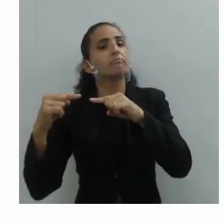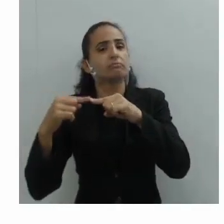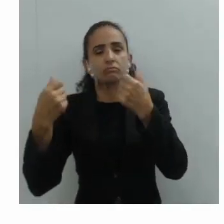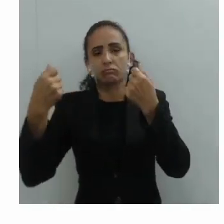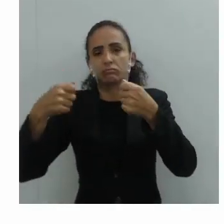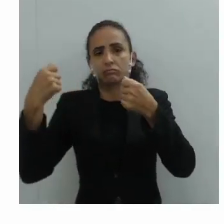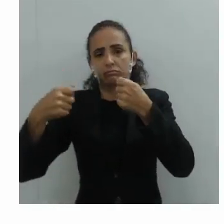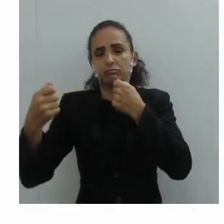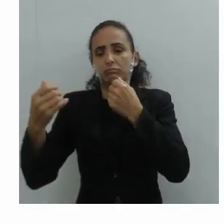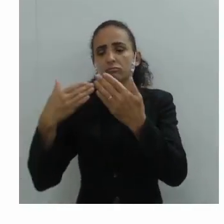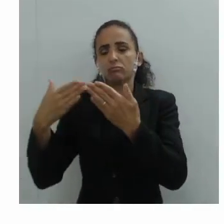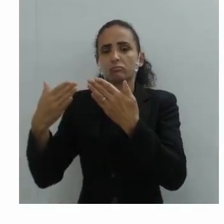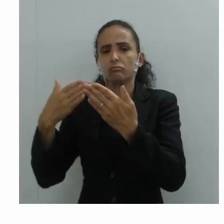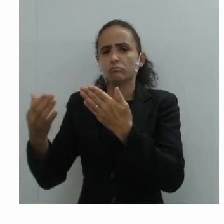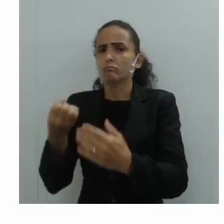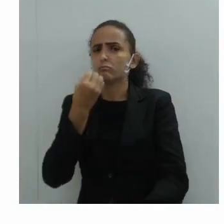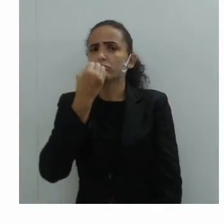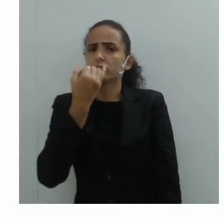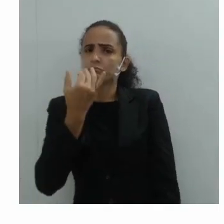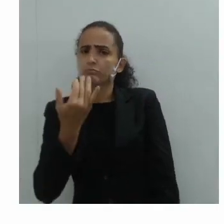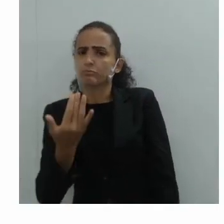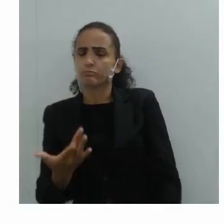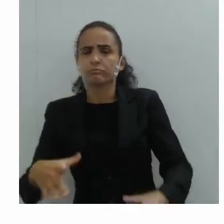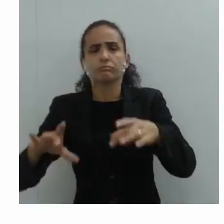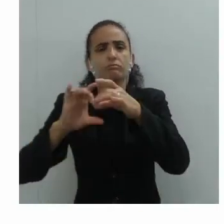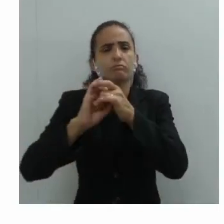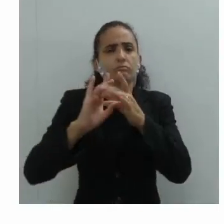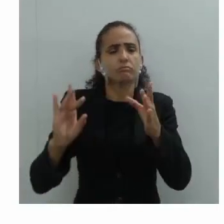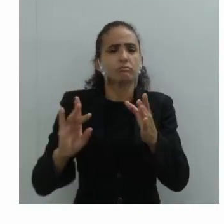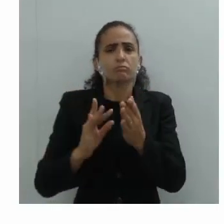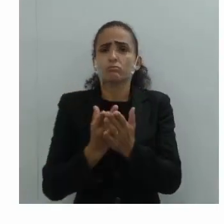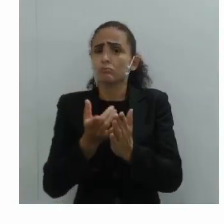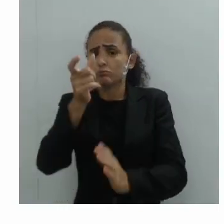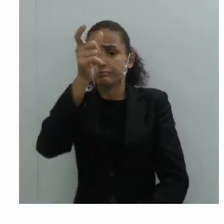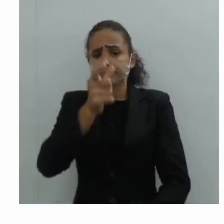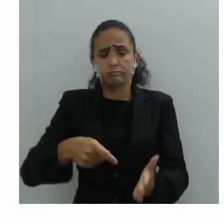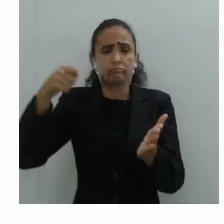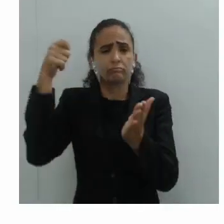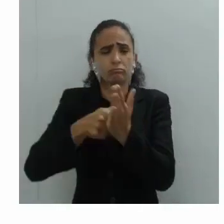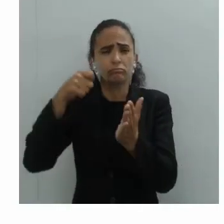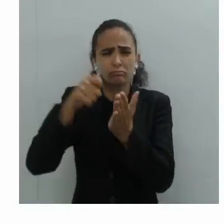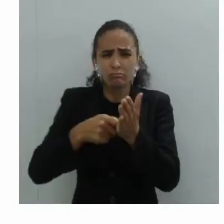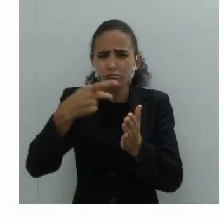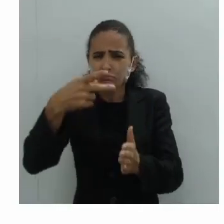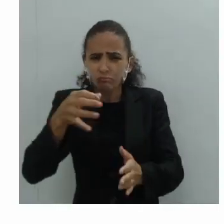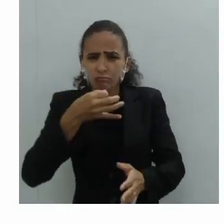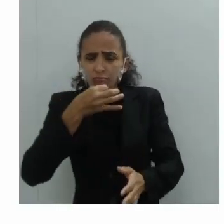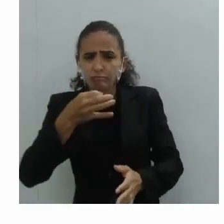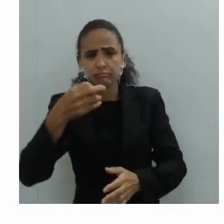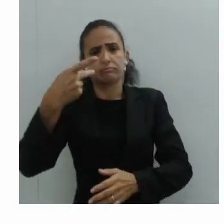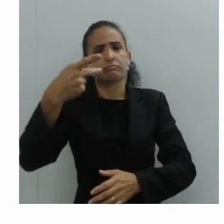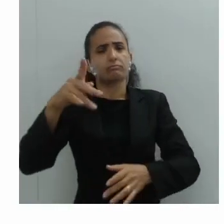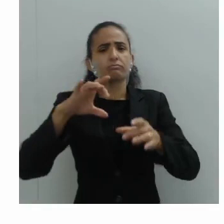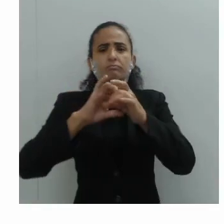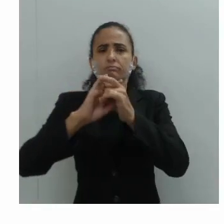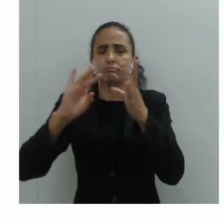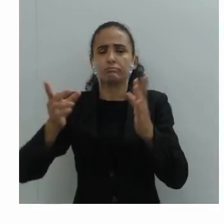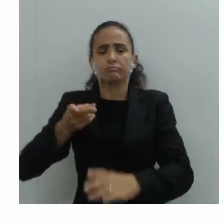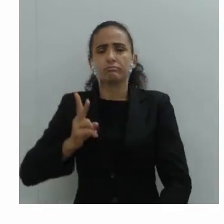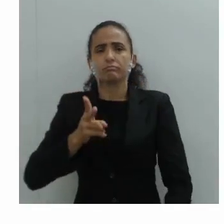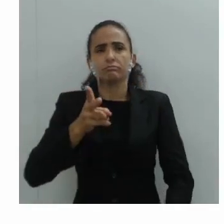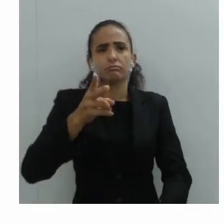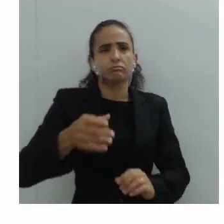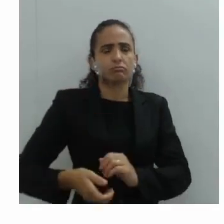do diálogo sadio. Alguém está querendo impor a sua opinião sobre o outro. Vamos